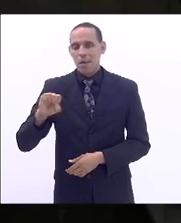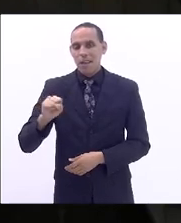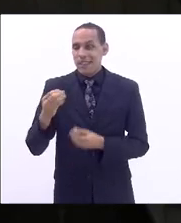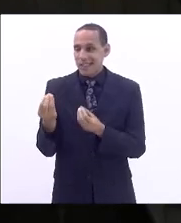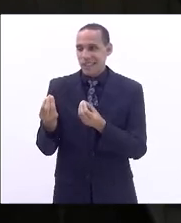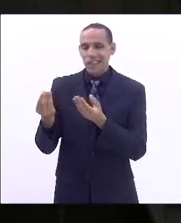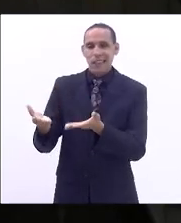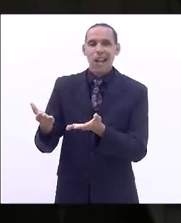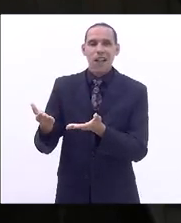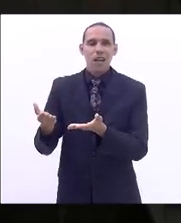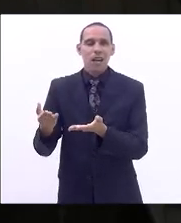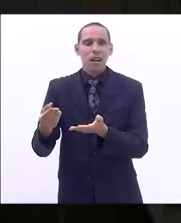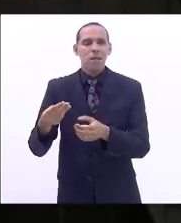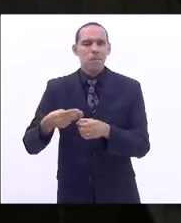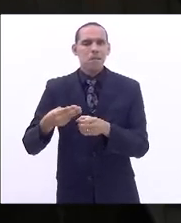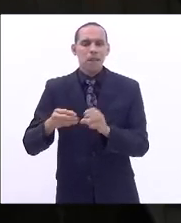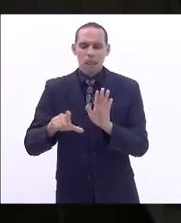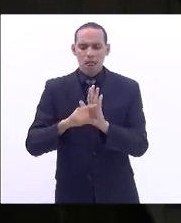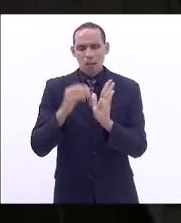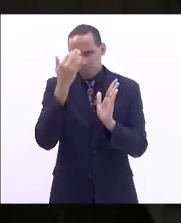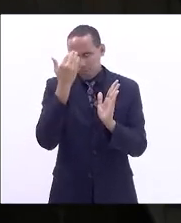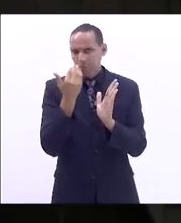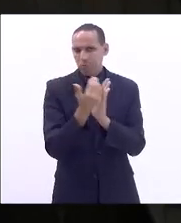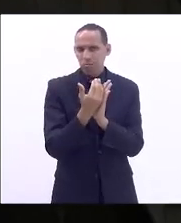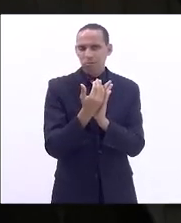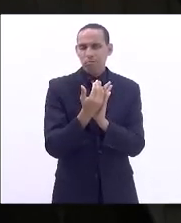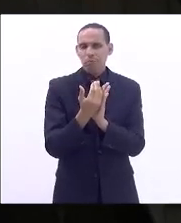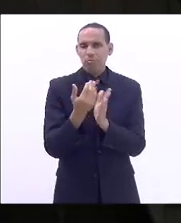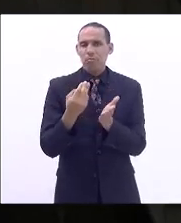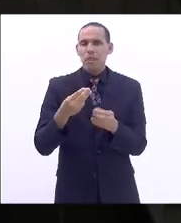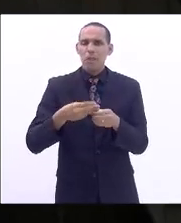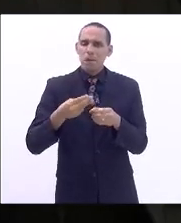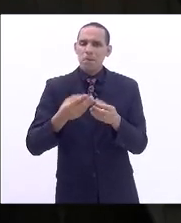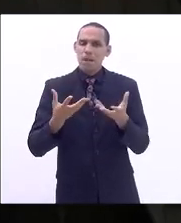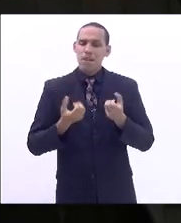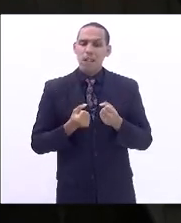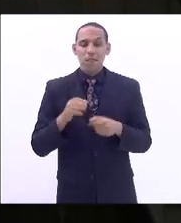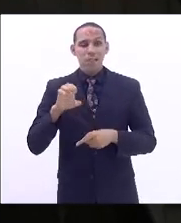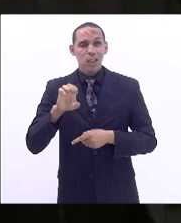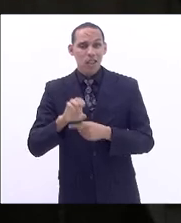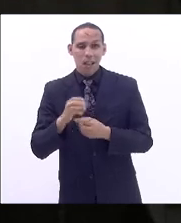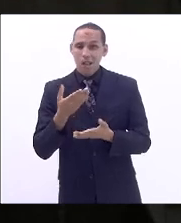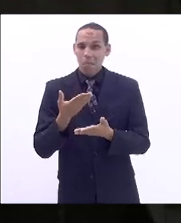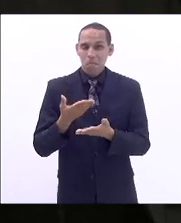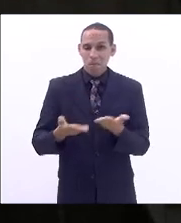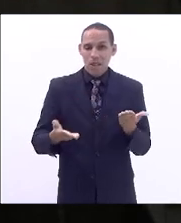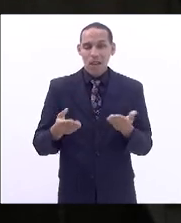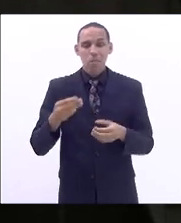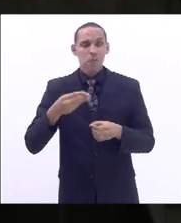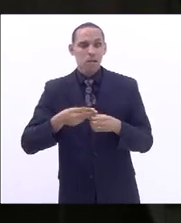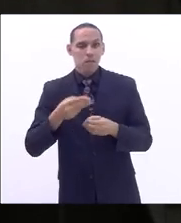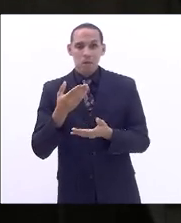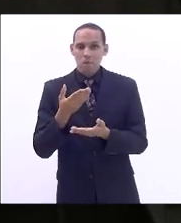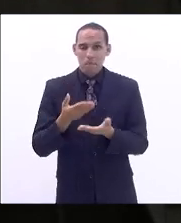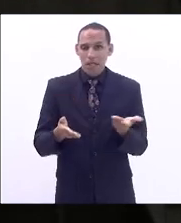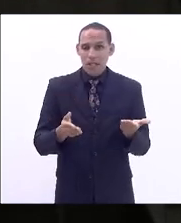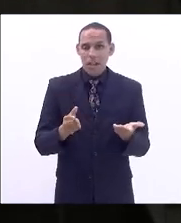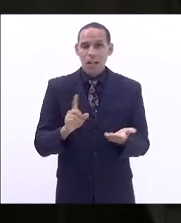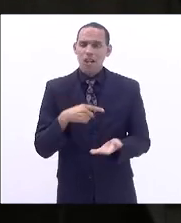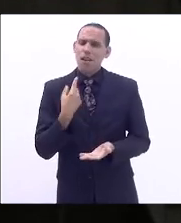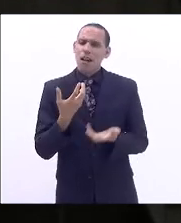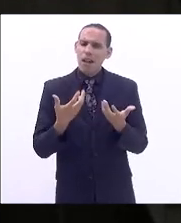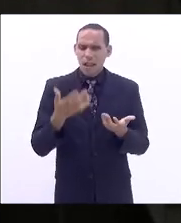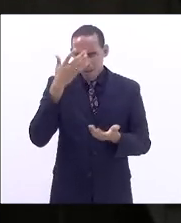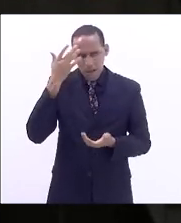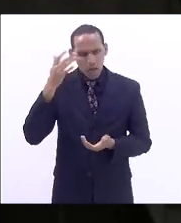repassados com base em critérios fixados em lei para os municípios então Pedem os estados e pedras municípios queremos que os consumidores